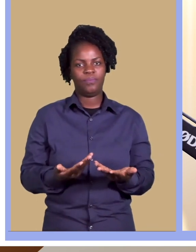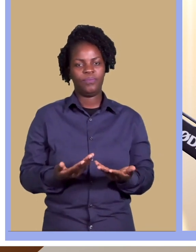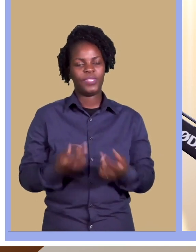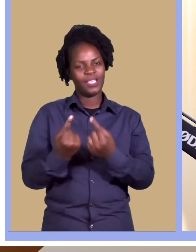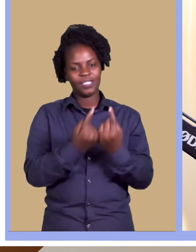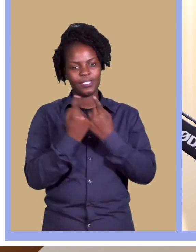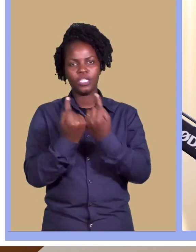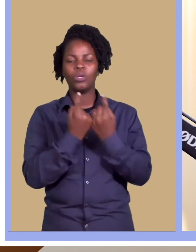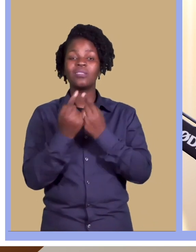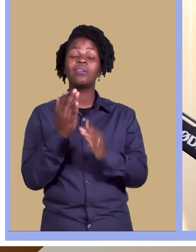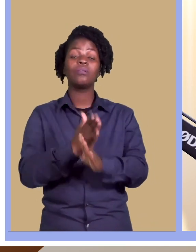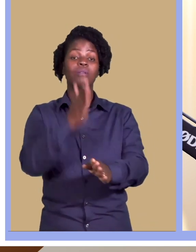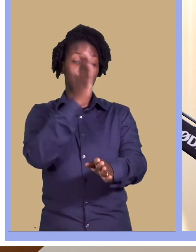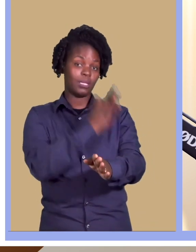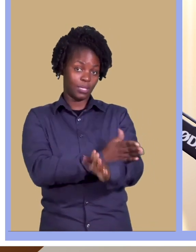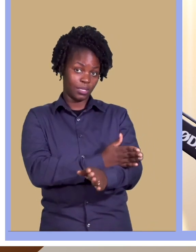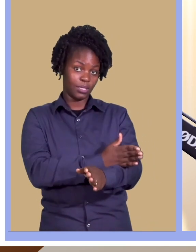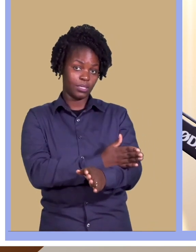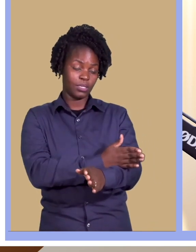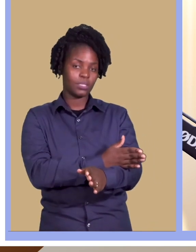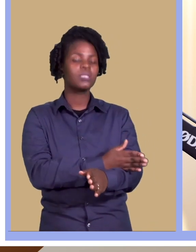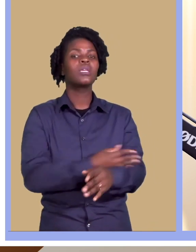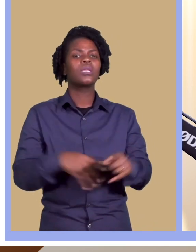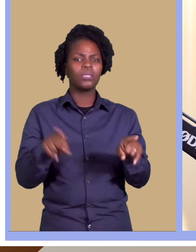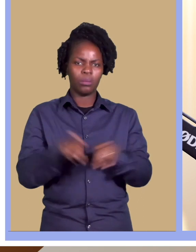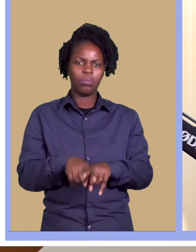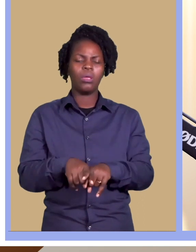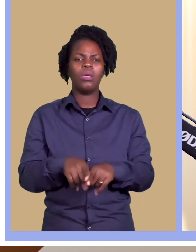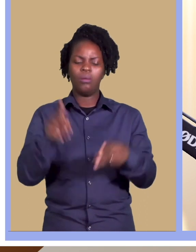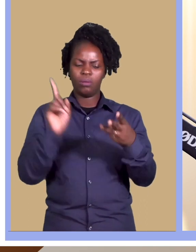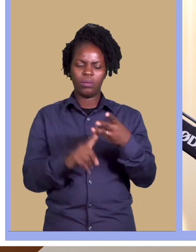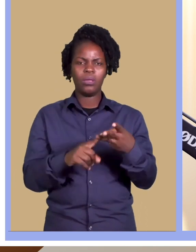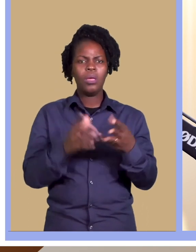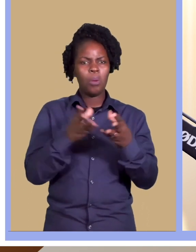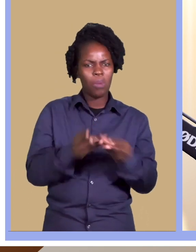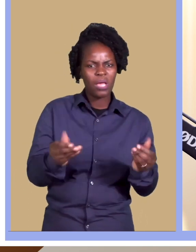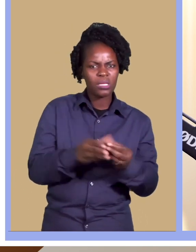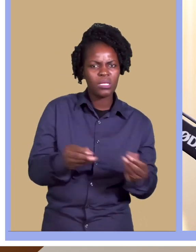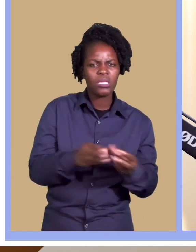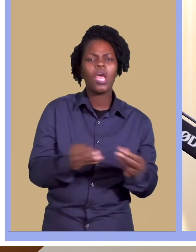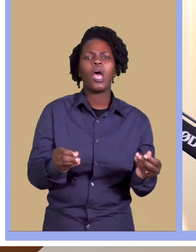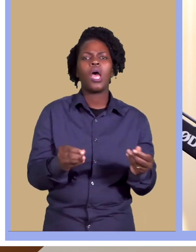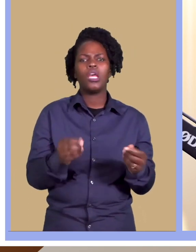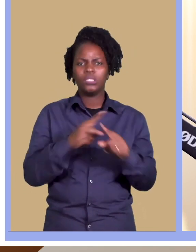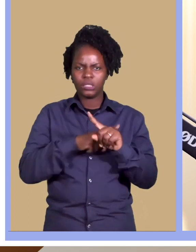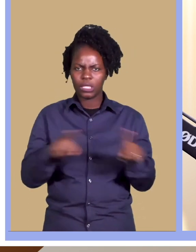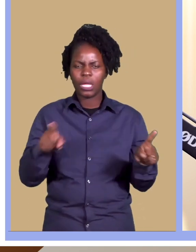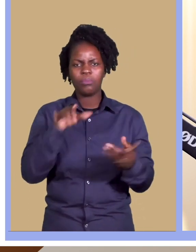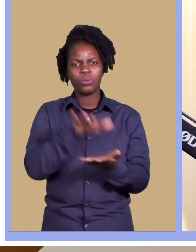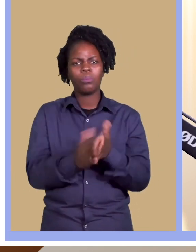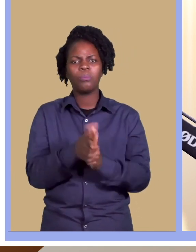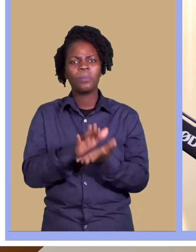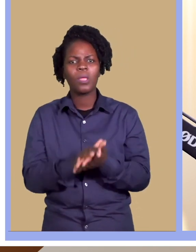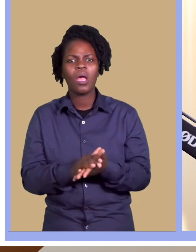garantir que os materiais pré-posicionados, né? Materiais pré-posicionados são aquelas provisões que o NGD reserva para caso